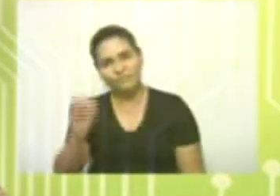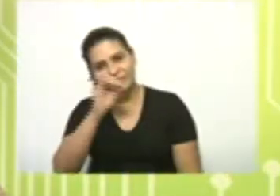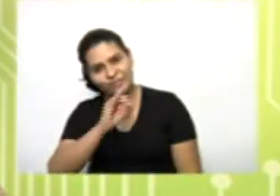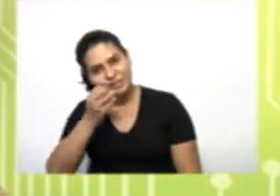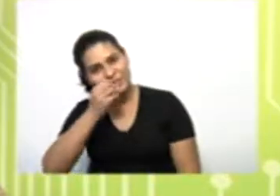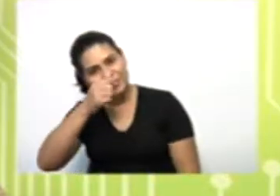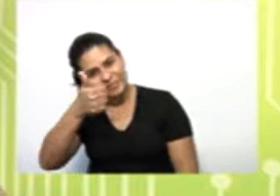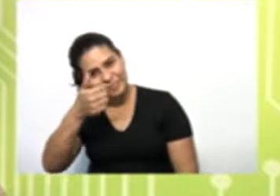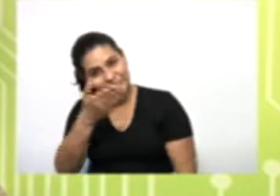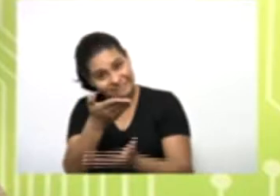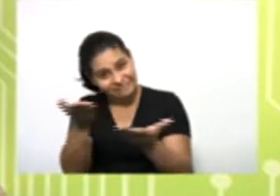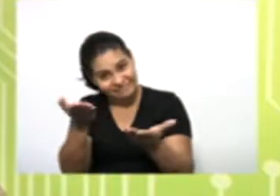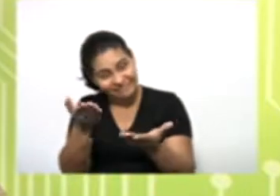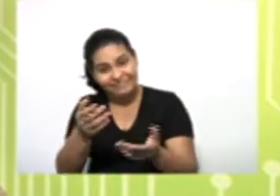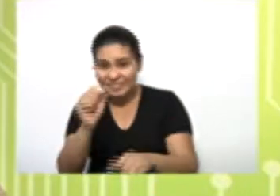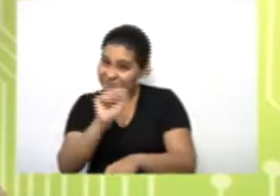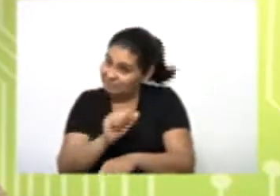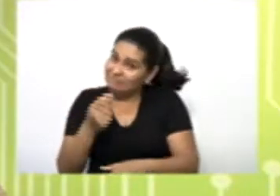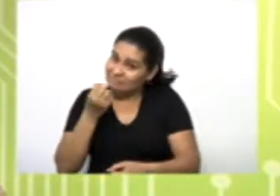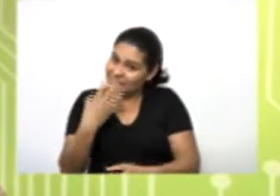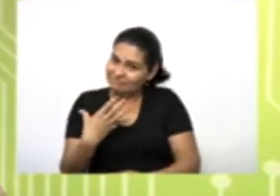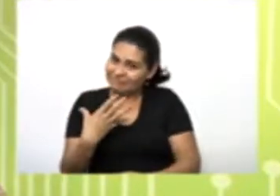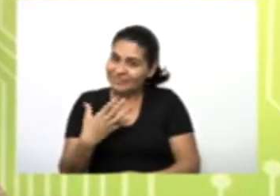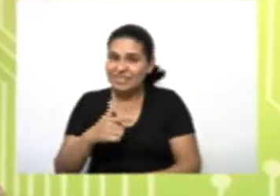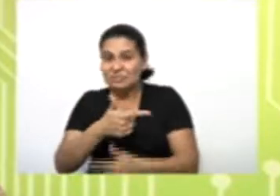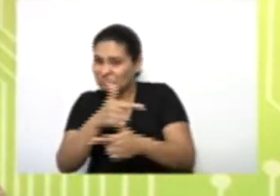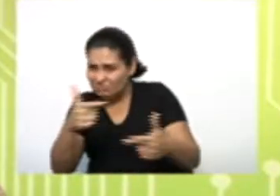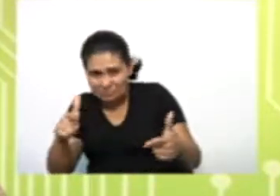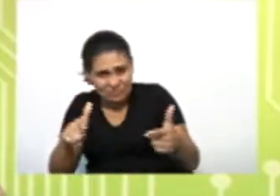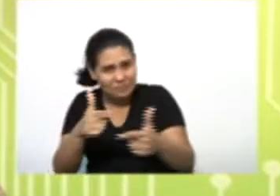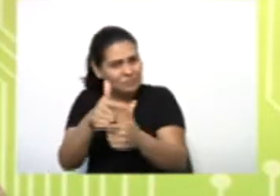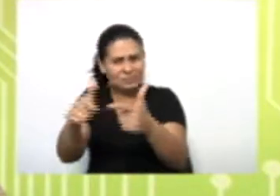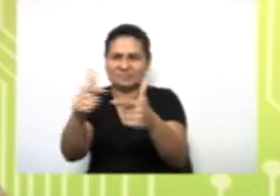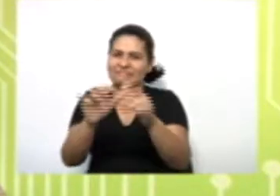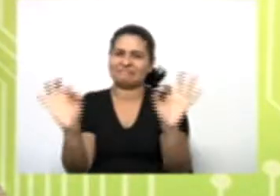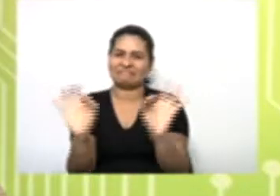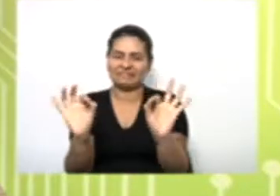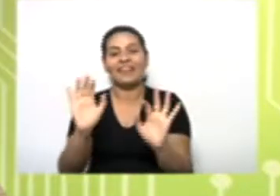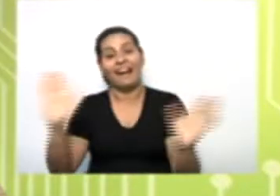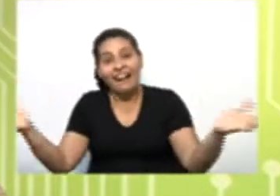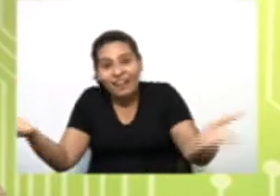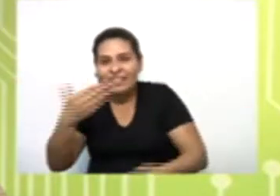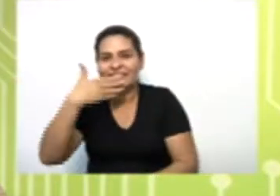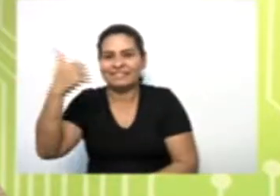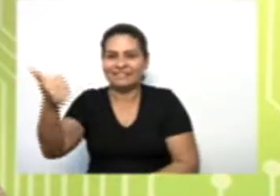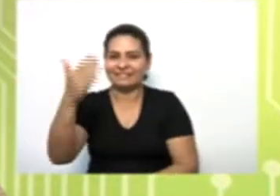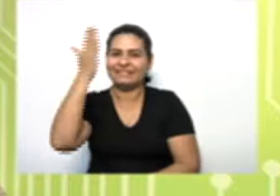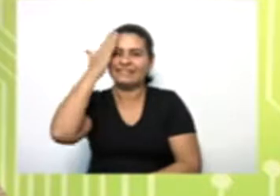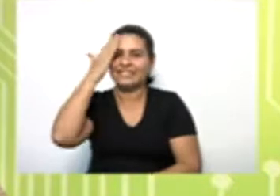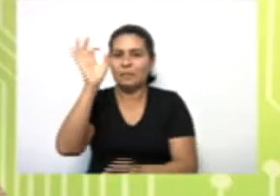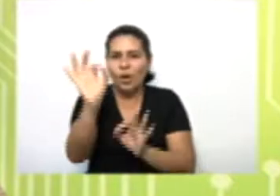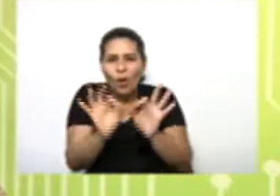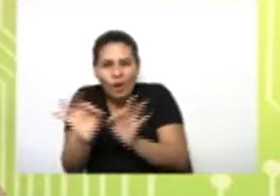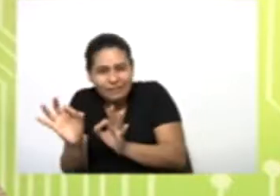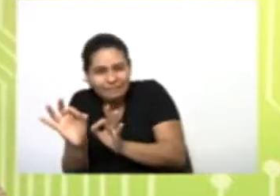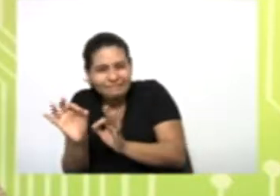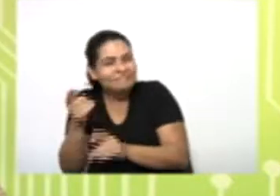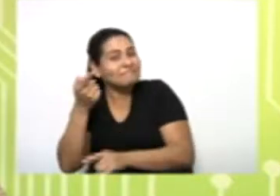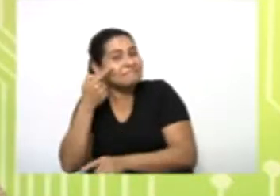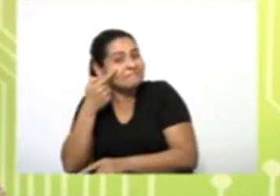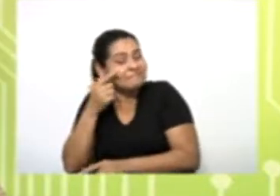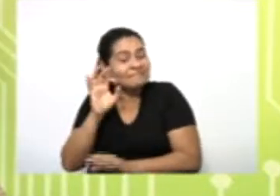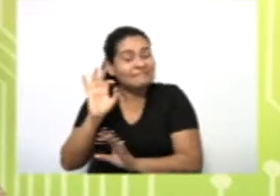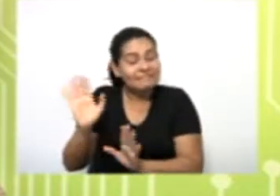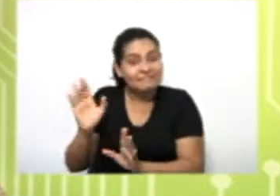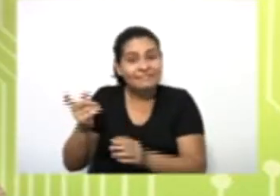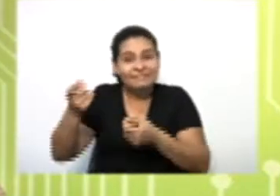Oi, tudo bem com você? Espero que sim, hein? Mas se não tá, não tem problema, vai melhorar, é só saber negociar, tá certo?